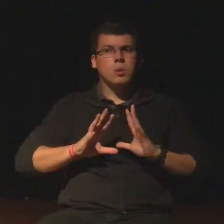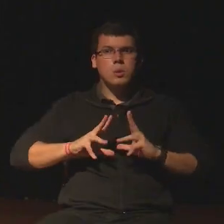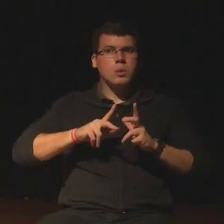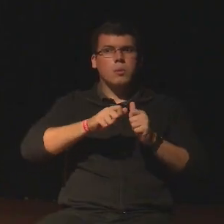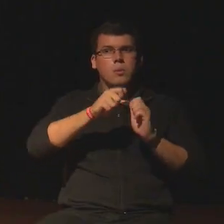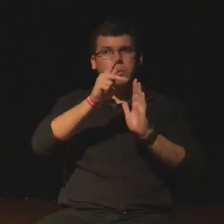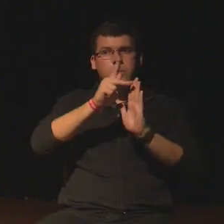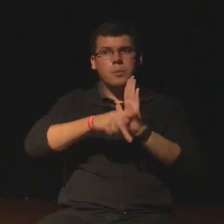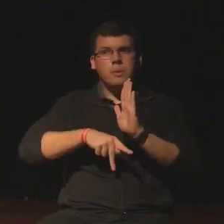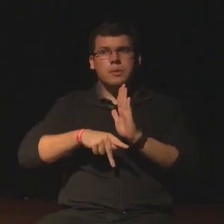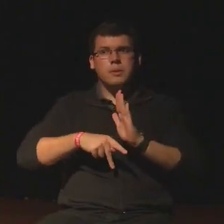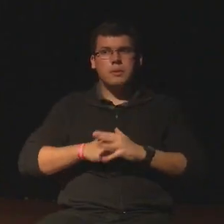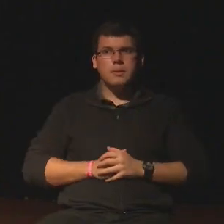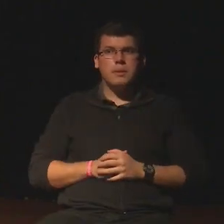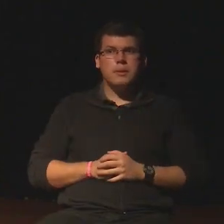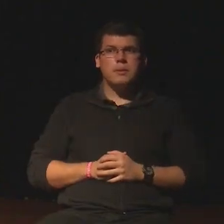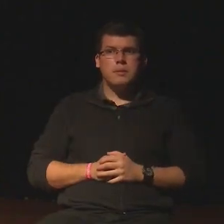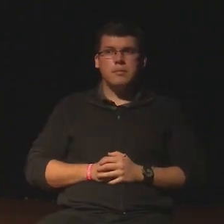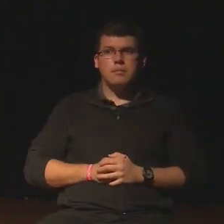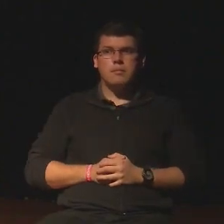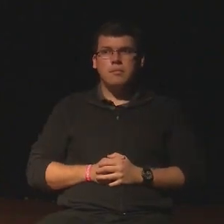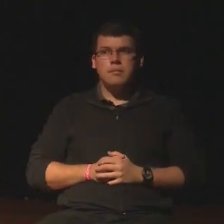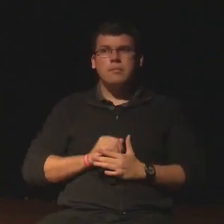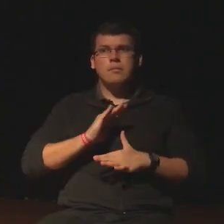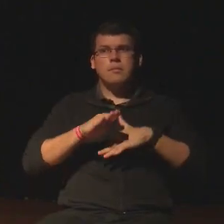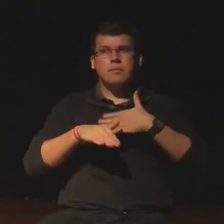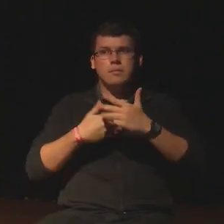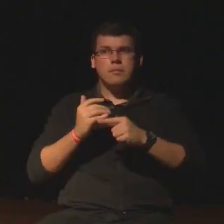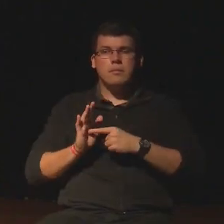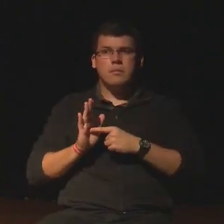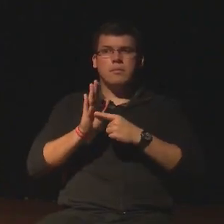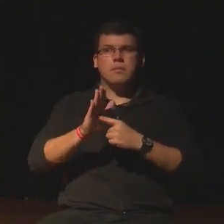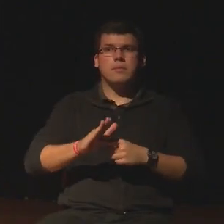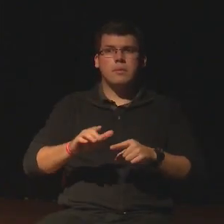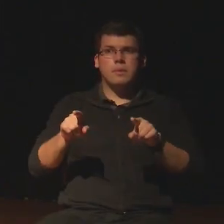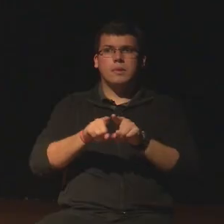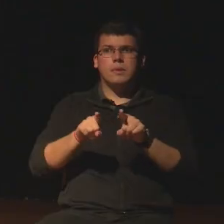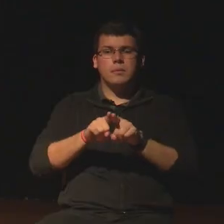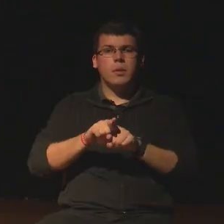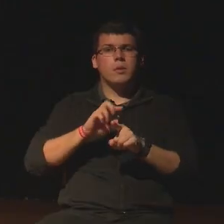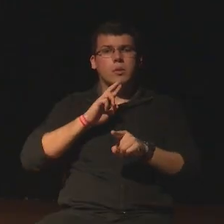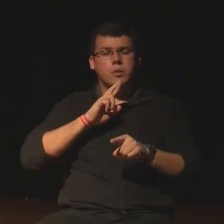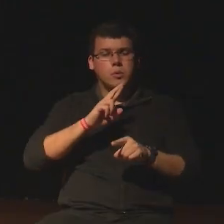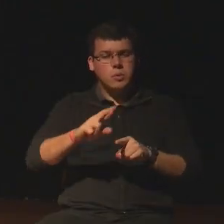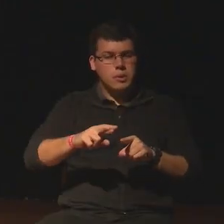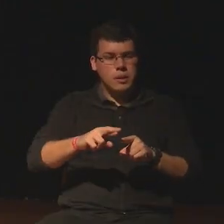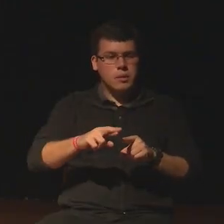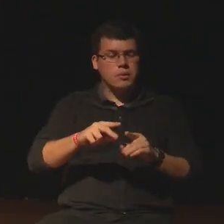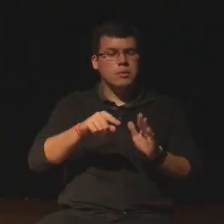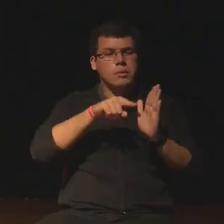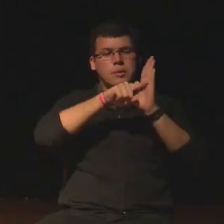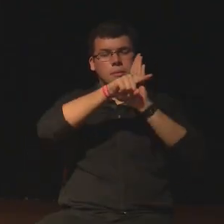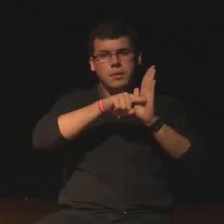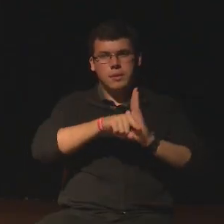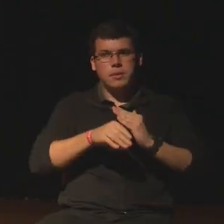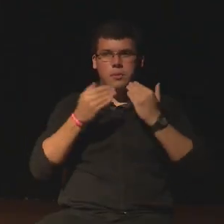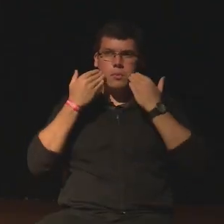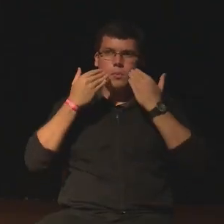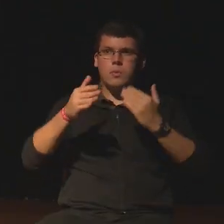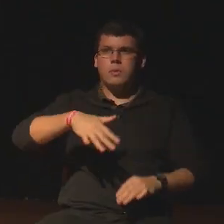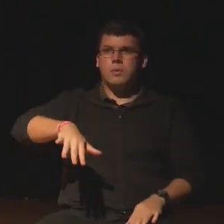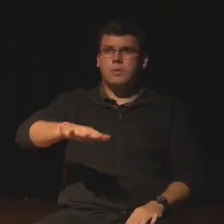projeto, e depois a gente vai mostrar também os resultados da consulta pública para todo mundo.